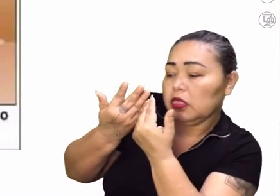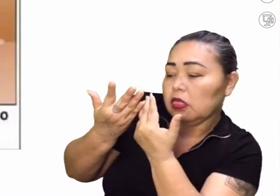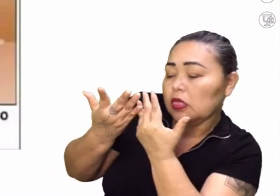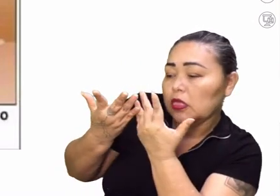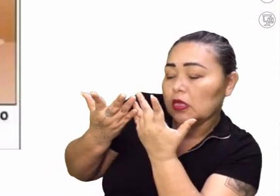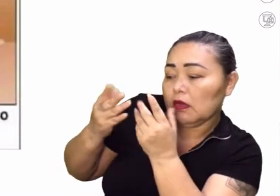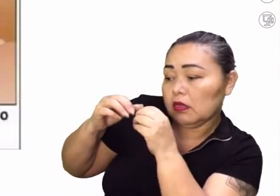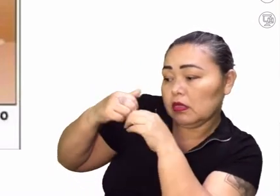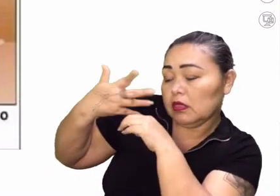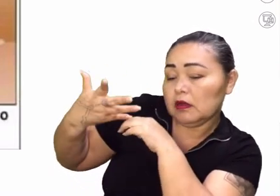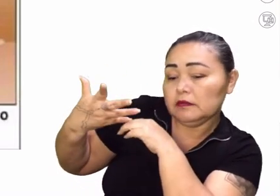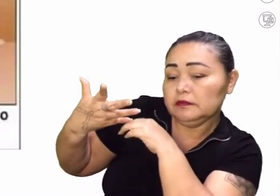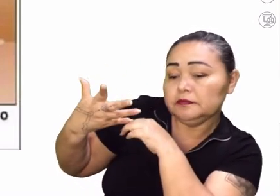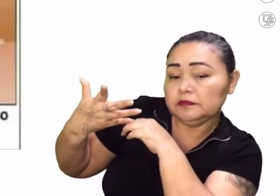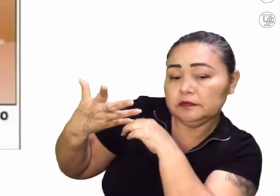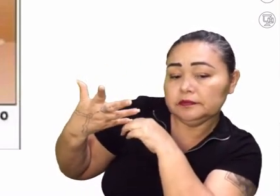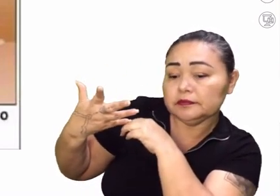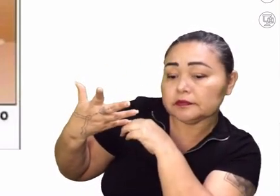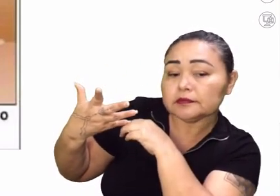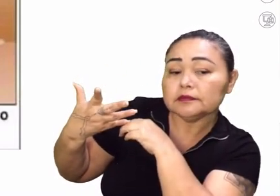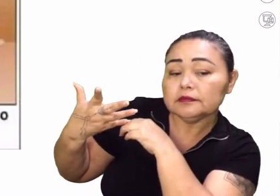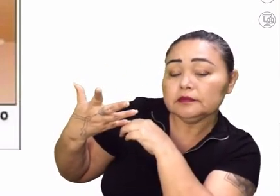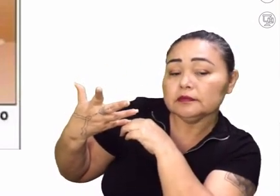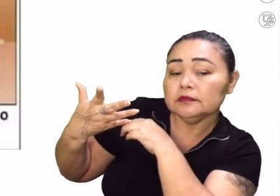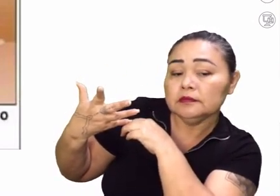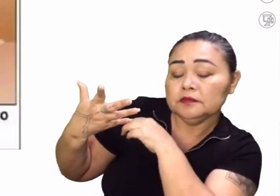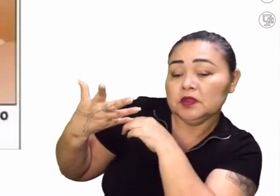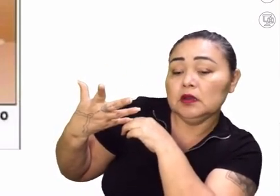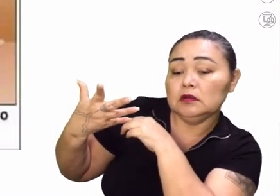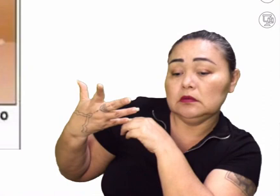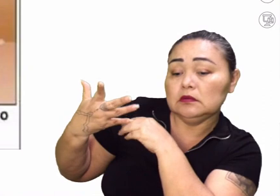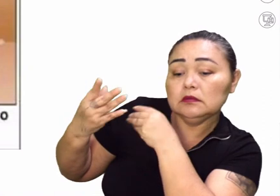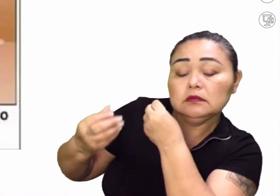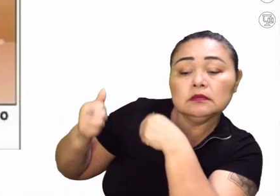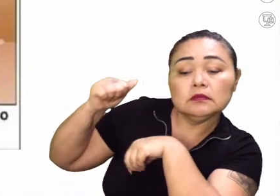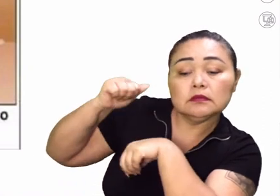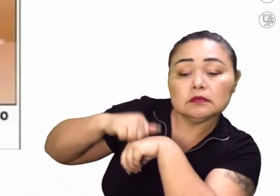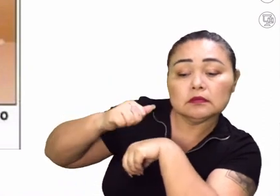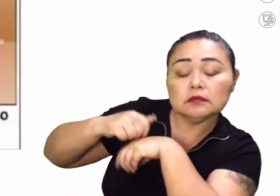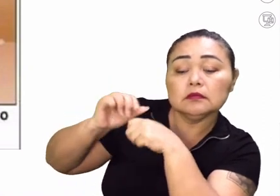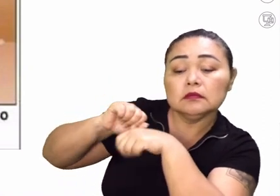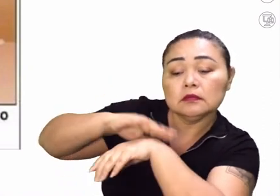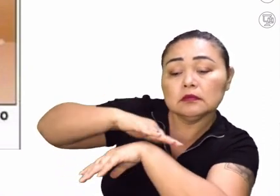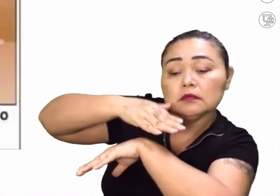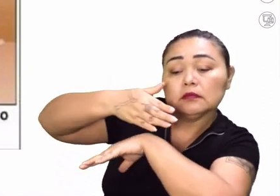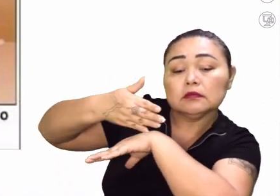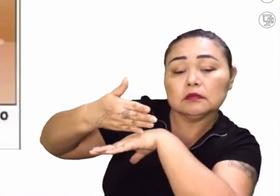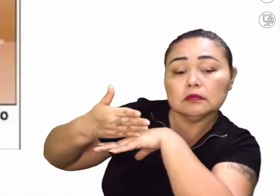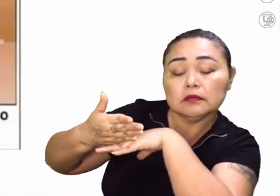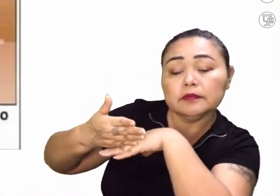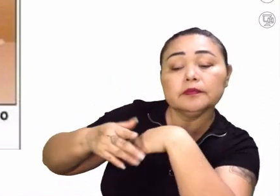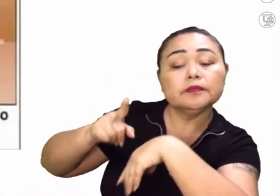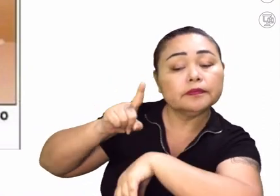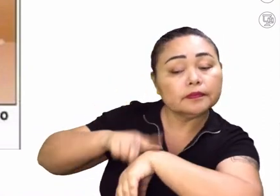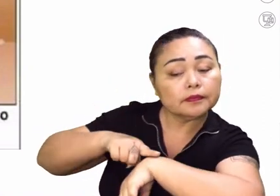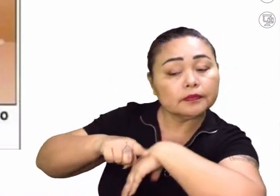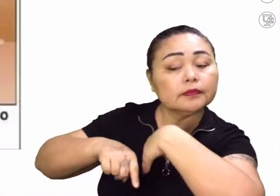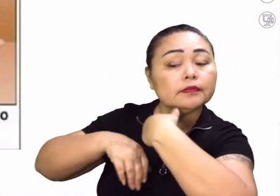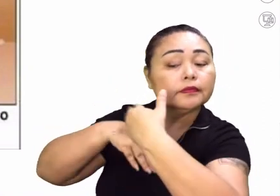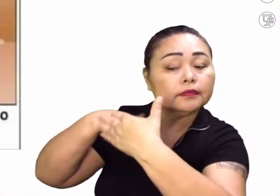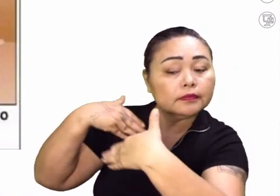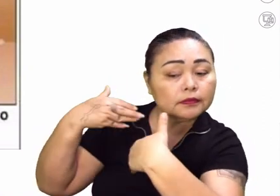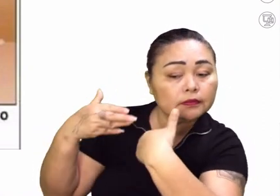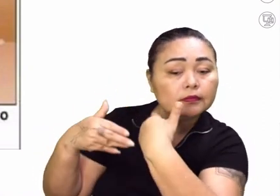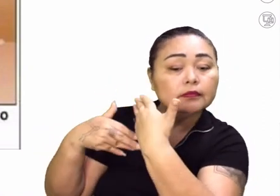pelos agentes externos como intemperismo que acaba modificando o solo relevo e com o passar do tempo pode